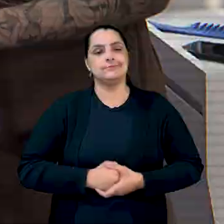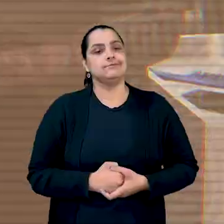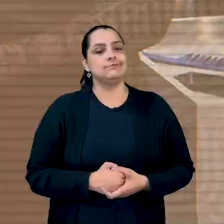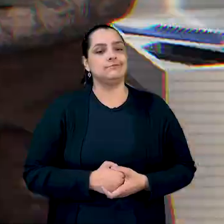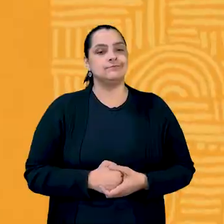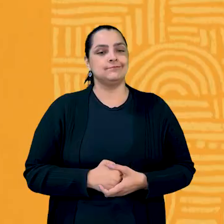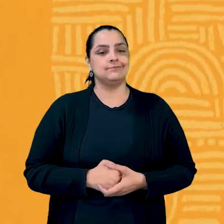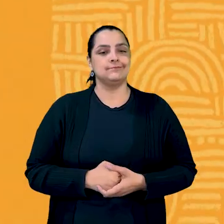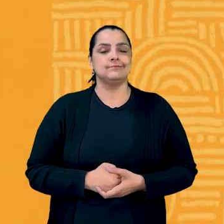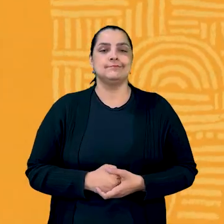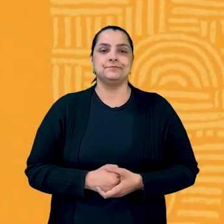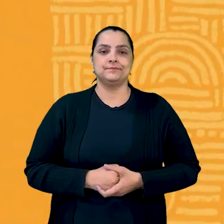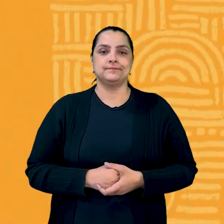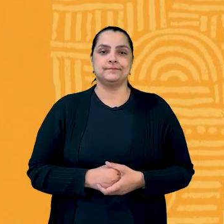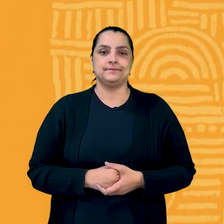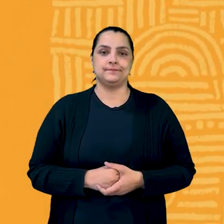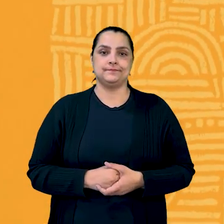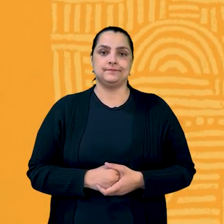mesmo.